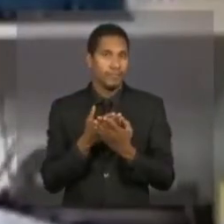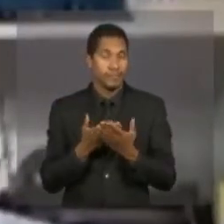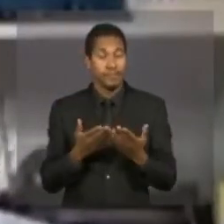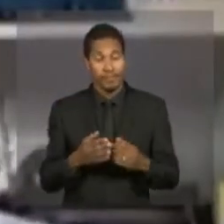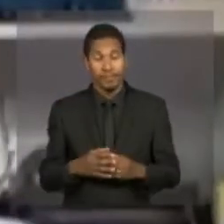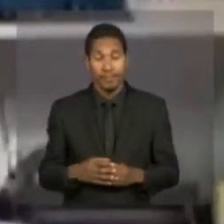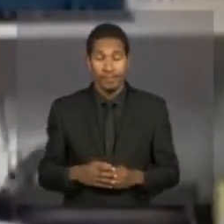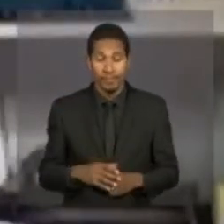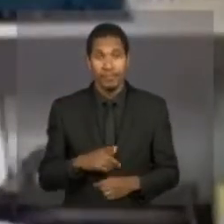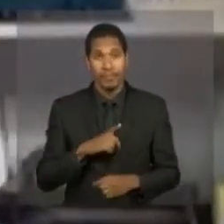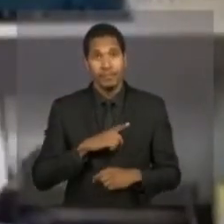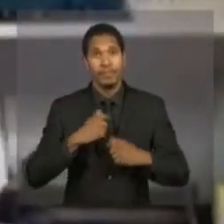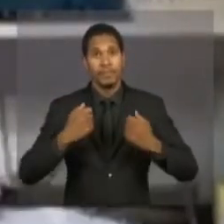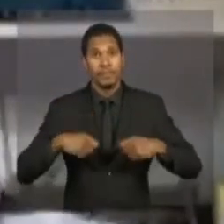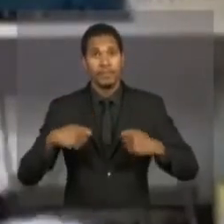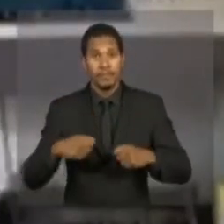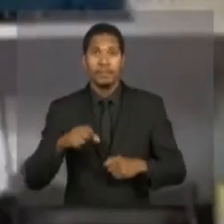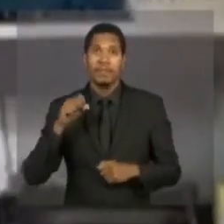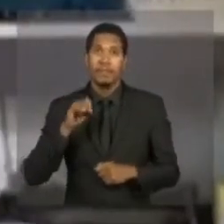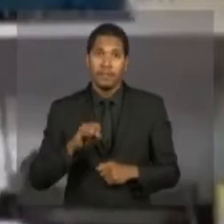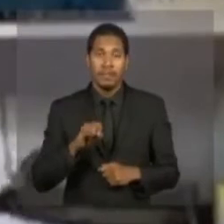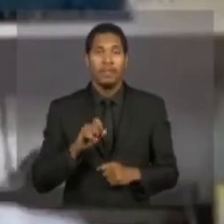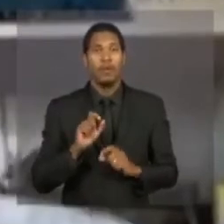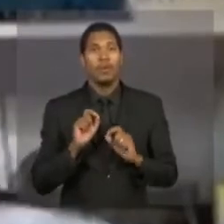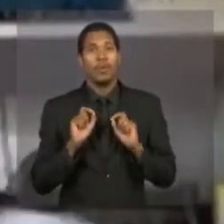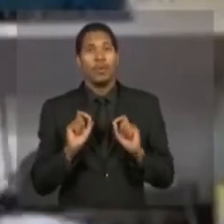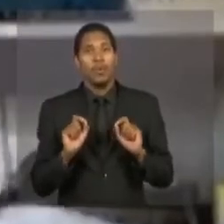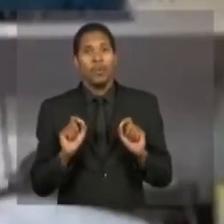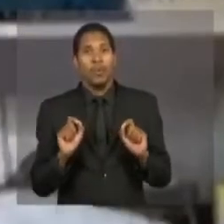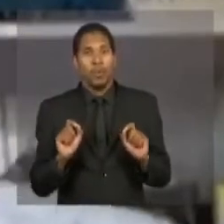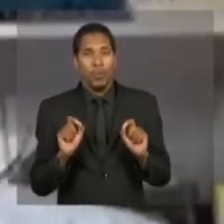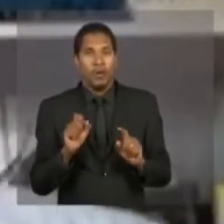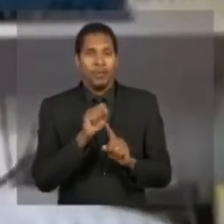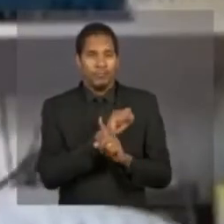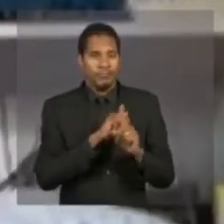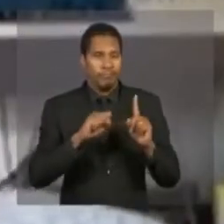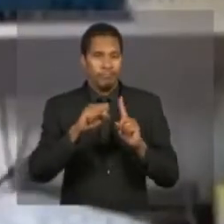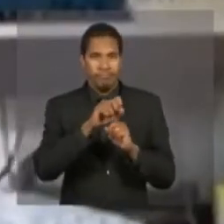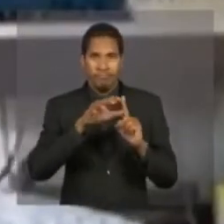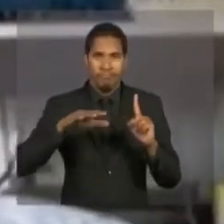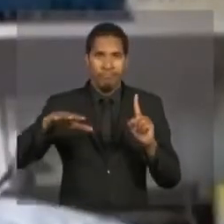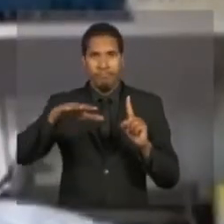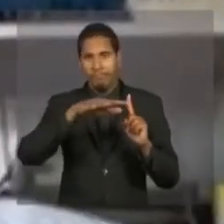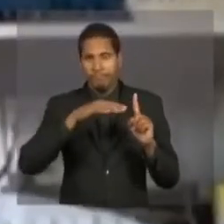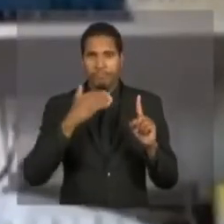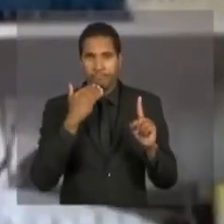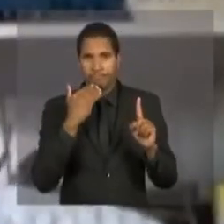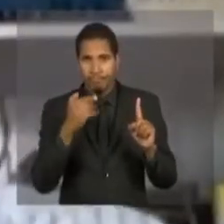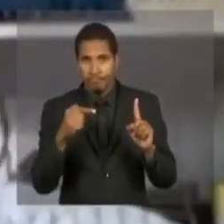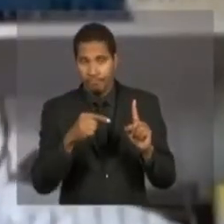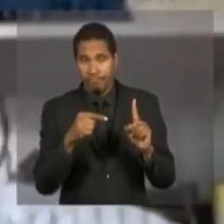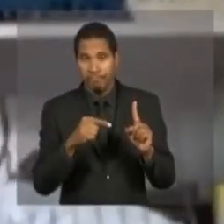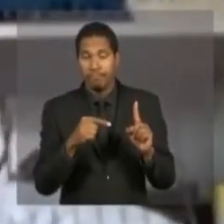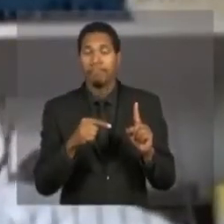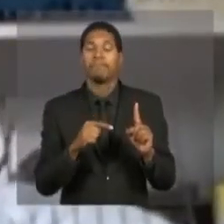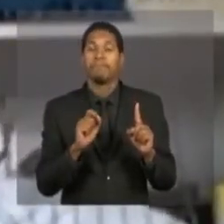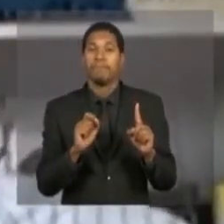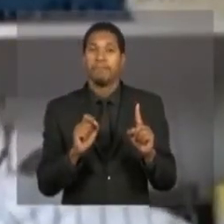assim, a gente tem a necessidade de uma condição da sociedade, de um modo geral, muito